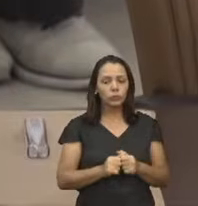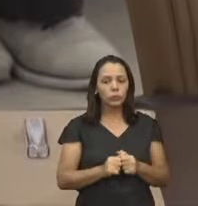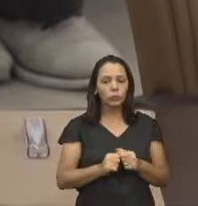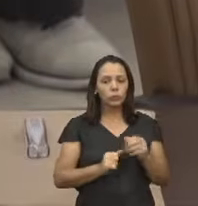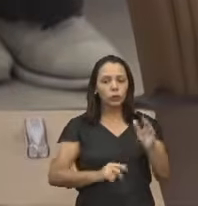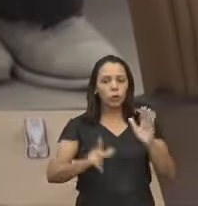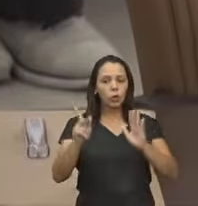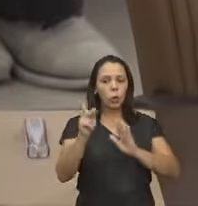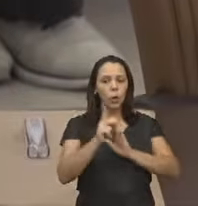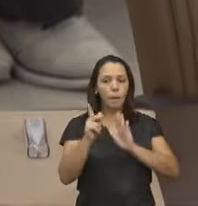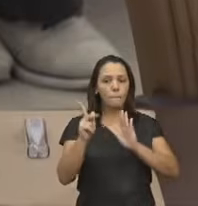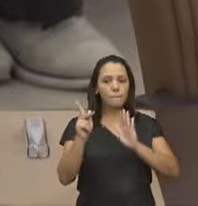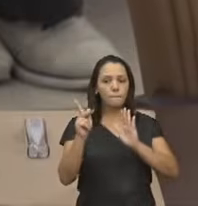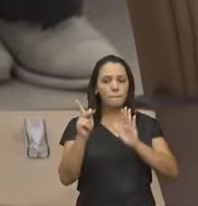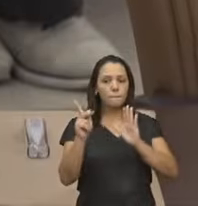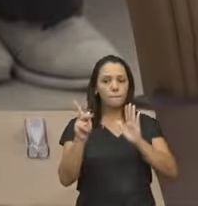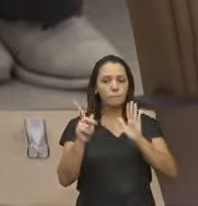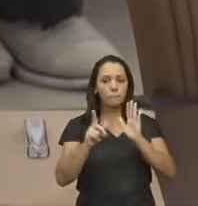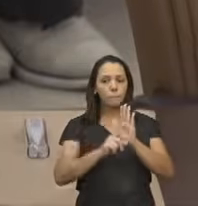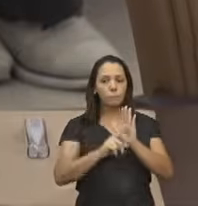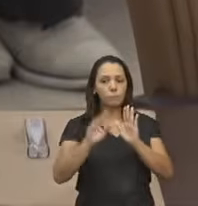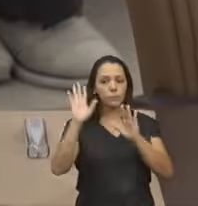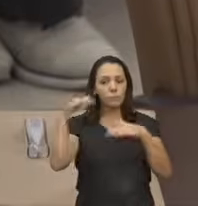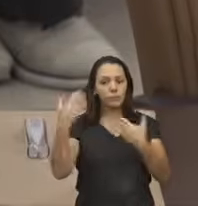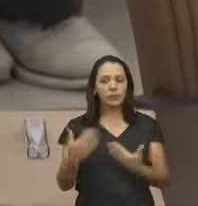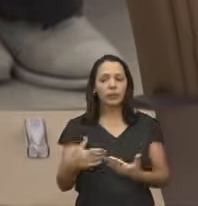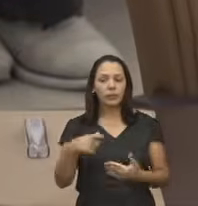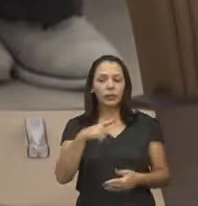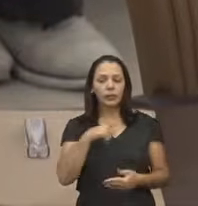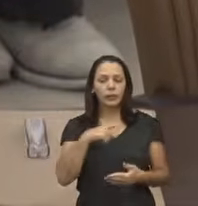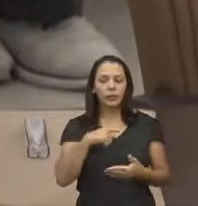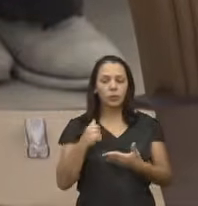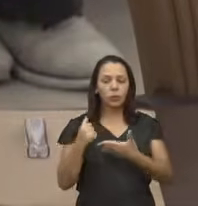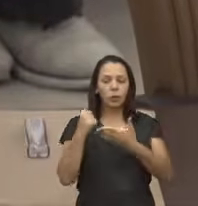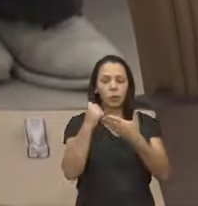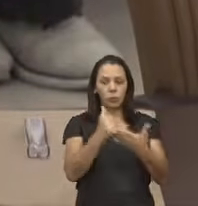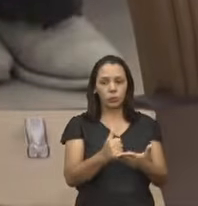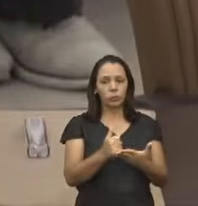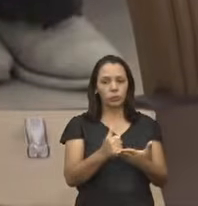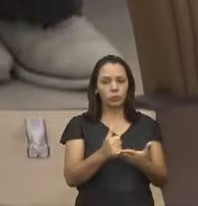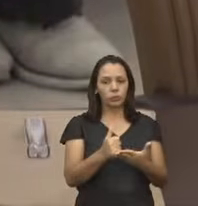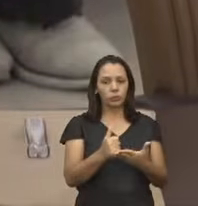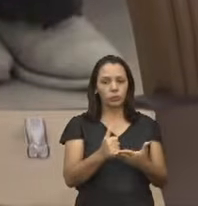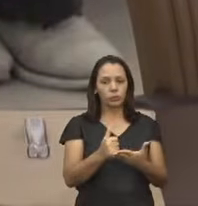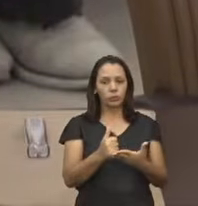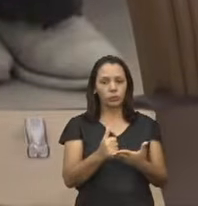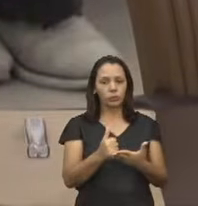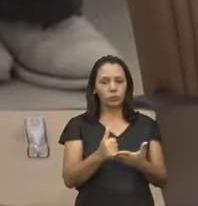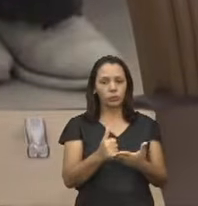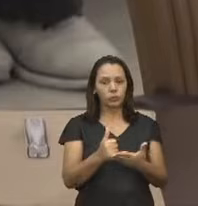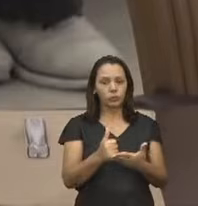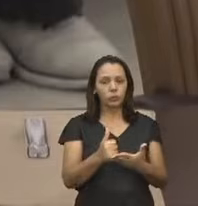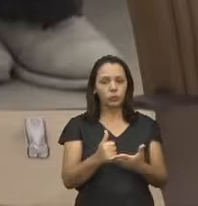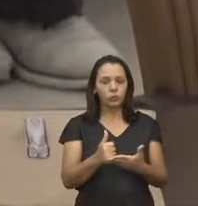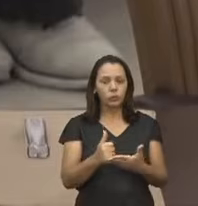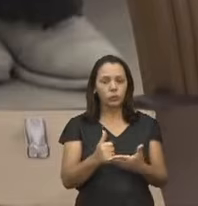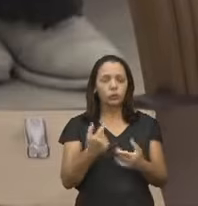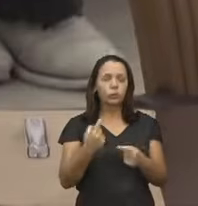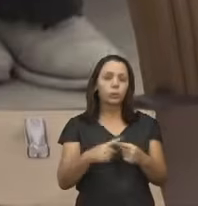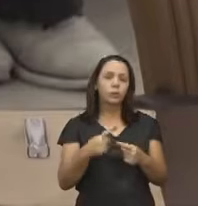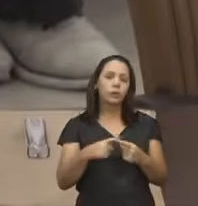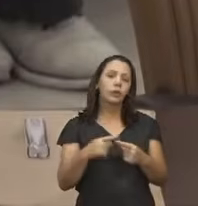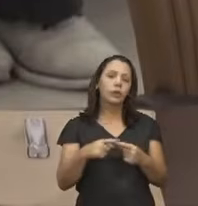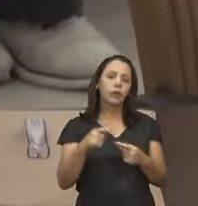para homenagear e qualquer que seja a profissão, terá o nosso apoio pelo precedente que abrir de homenagear os advogados e